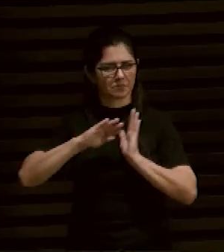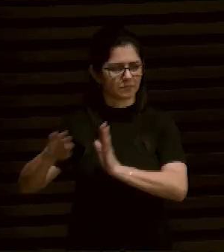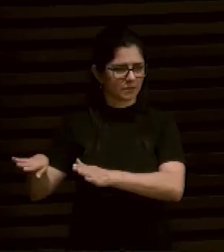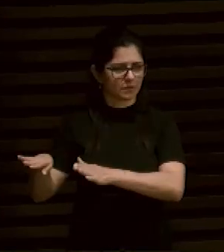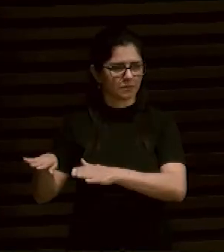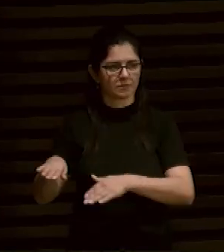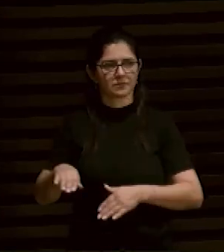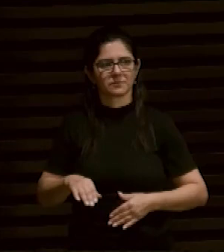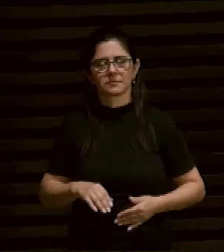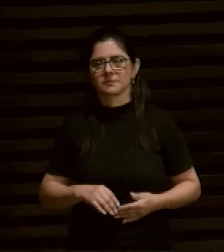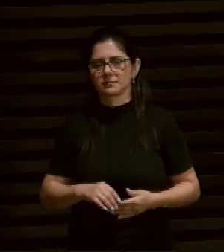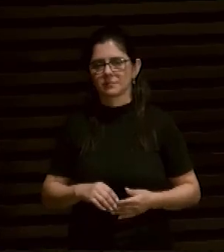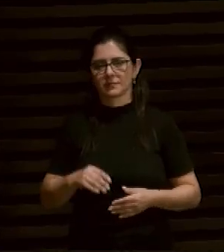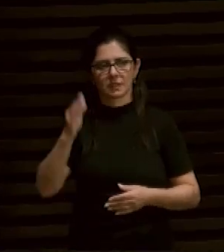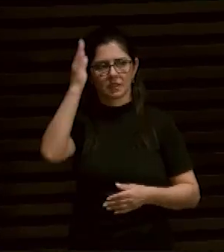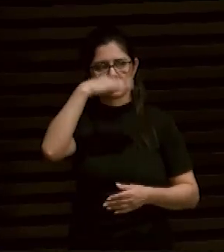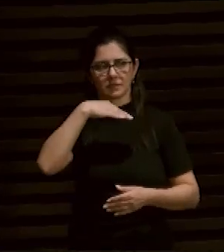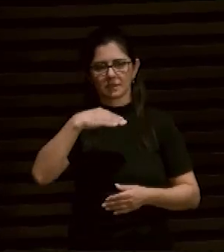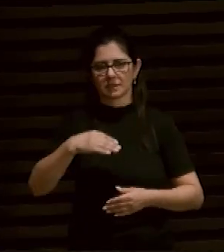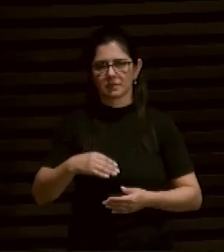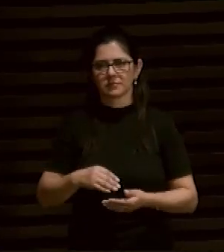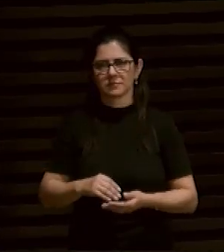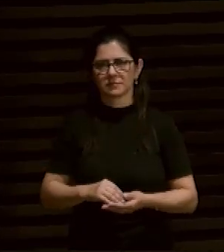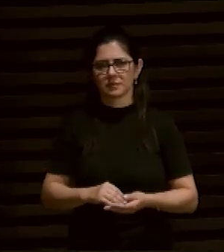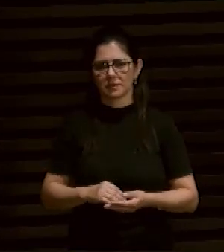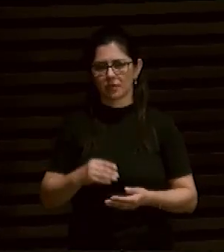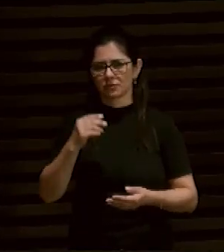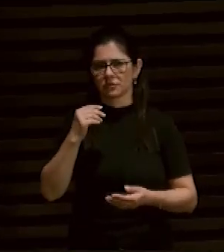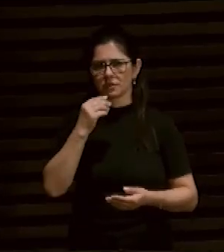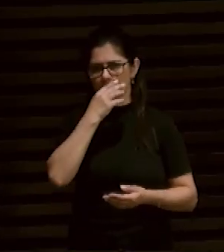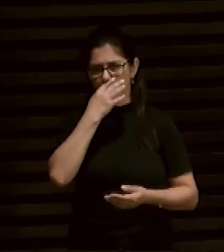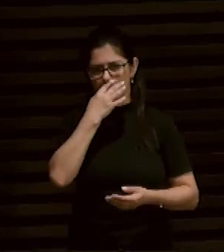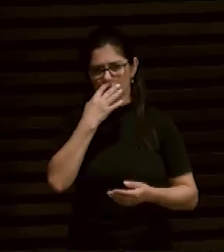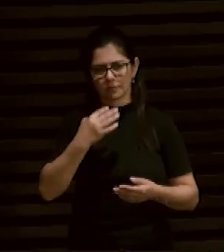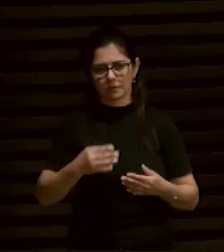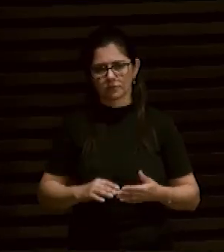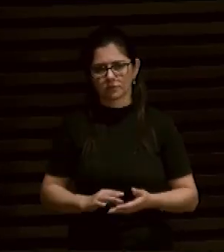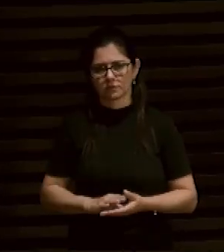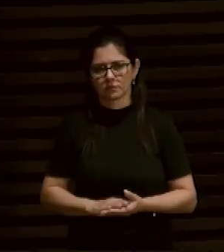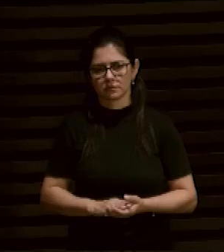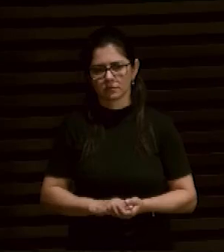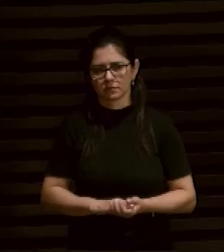E se converterão cada um do seu caminho mau e da violência que há nas suas mãos. E aqui nós aprendemos qual que era o